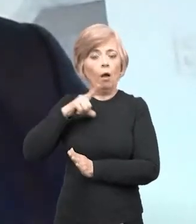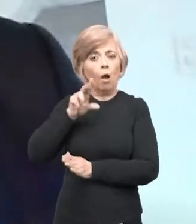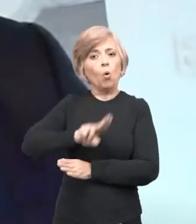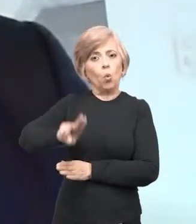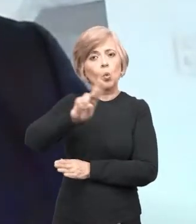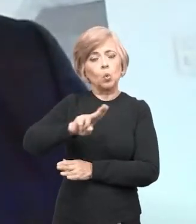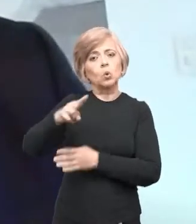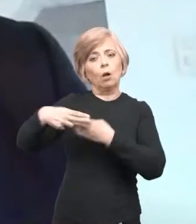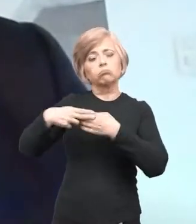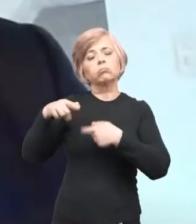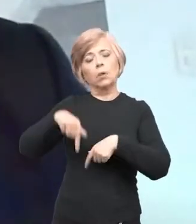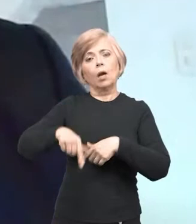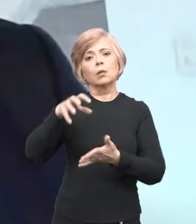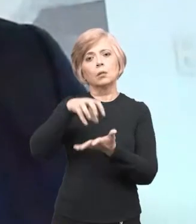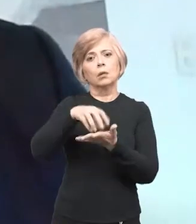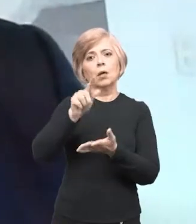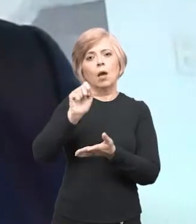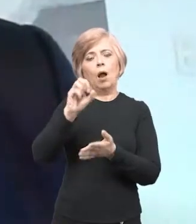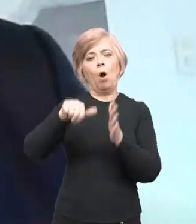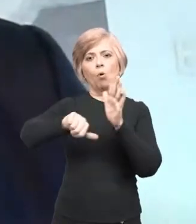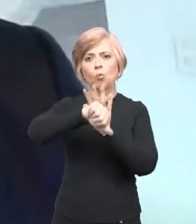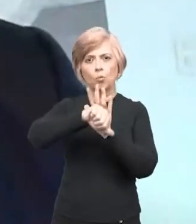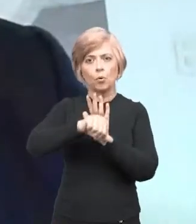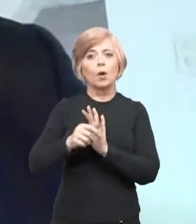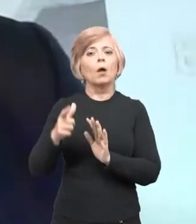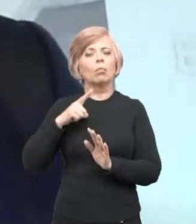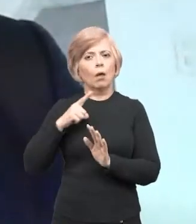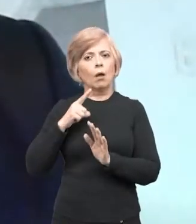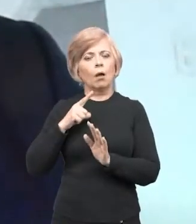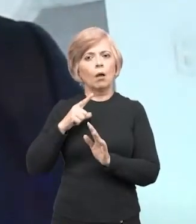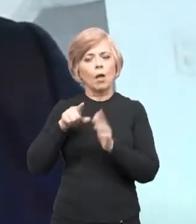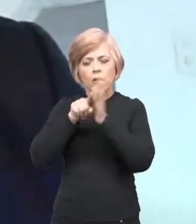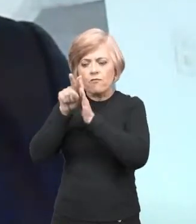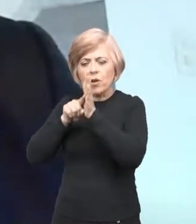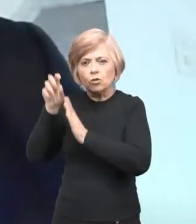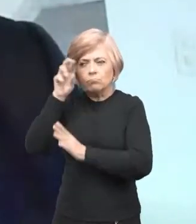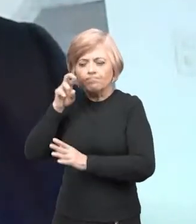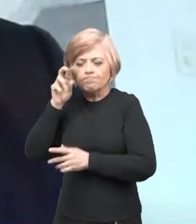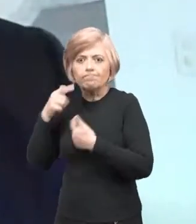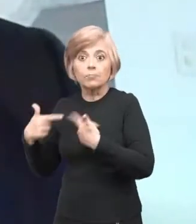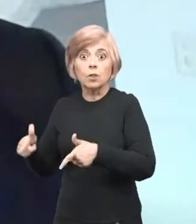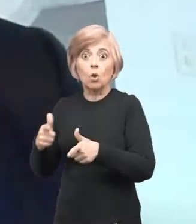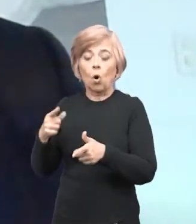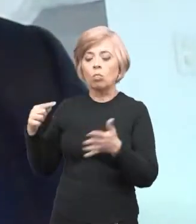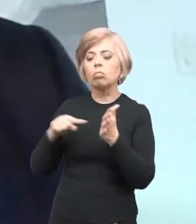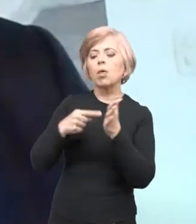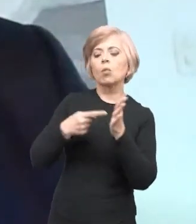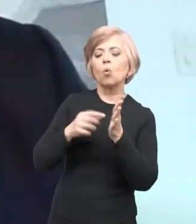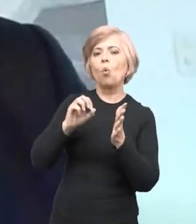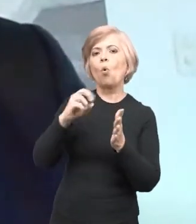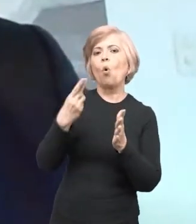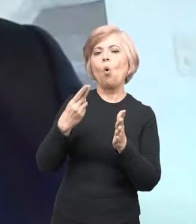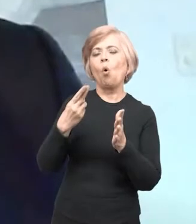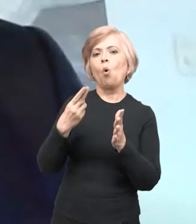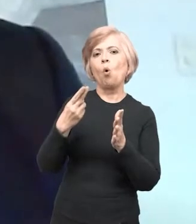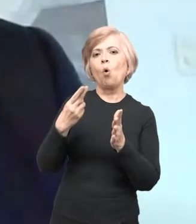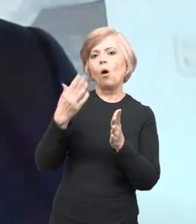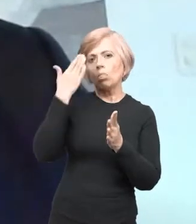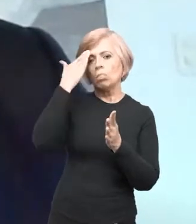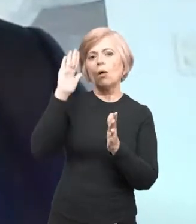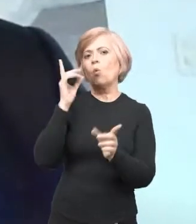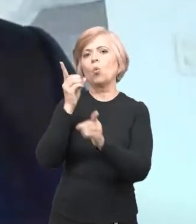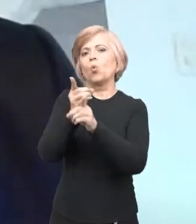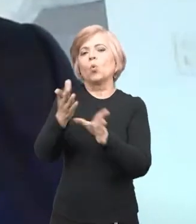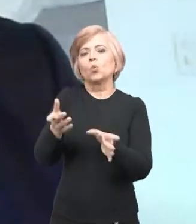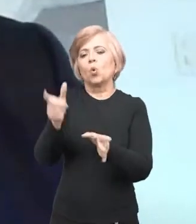utilizado pelo GALCRIM para poder chegar ao resultado final da investigação, seja pelo oferecimento de denúncia ou seja pela não identificação da responsabilidade